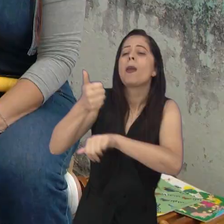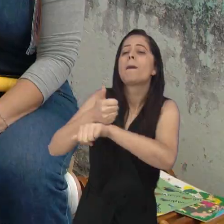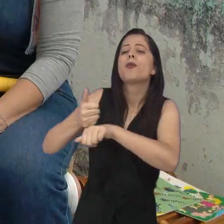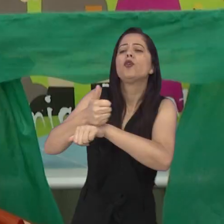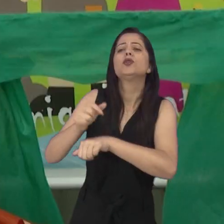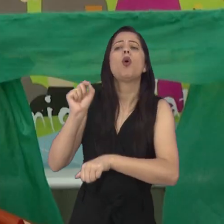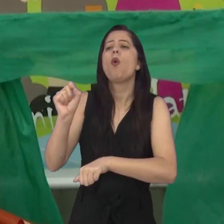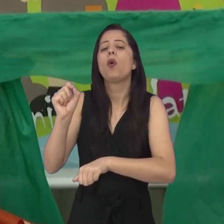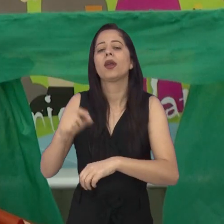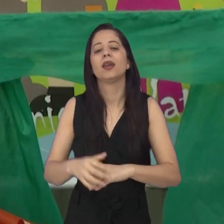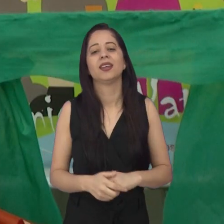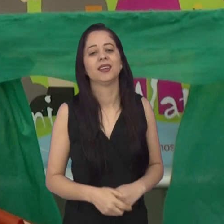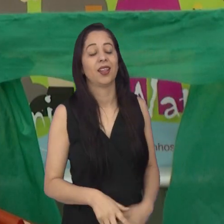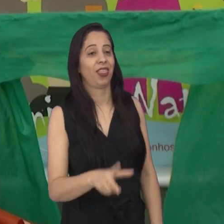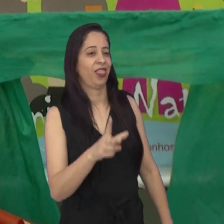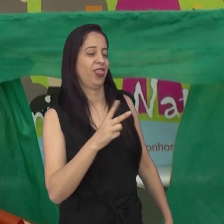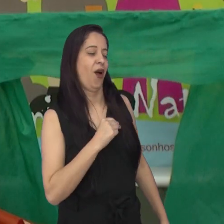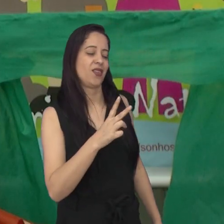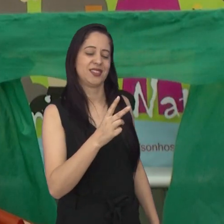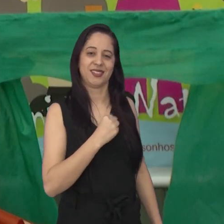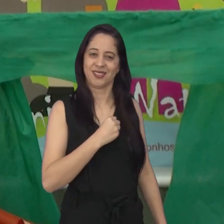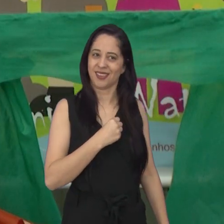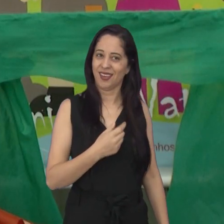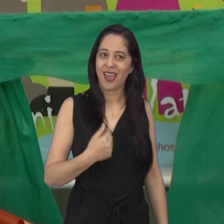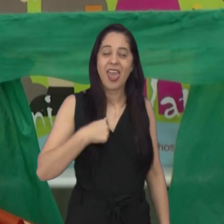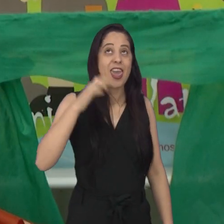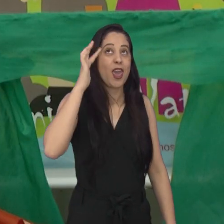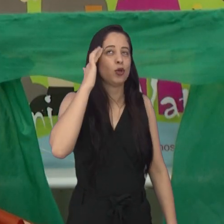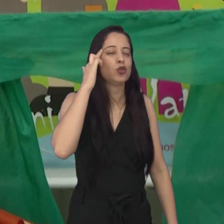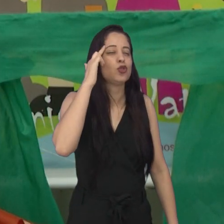ser? Nossa, eu queria ser tanta coisa.